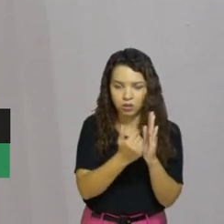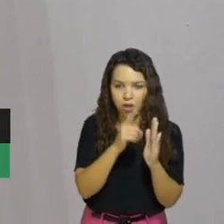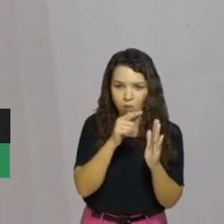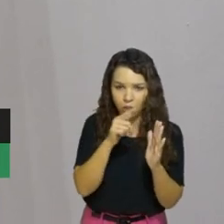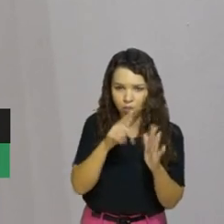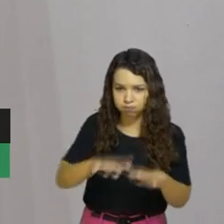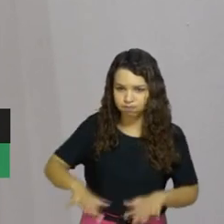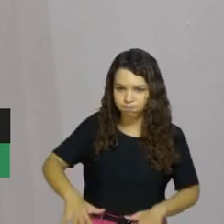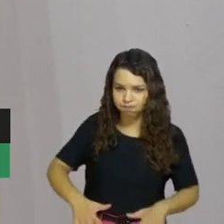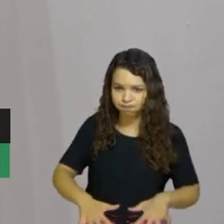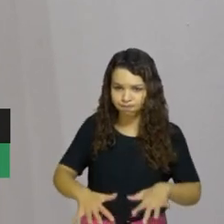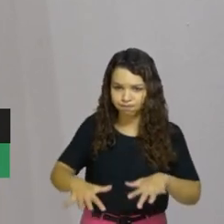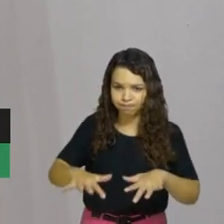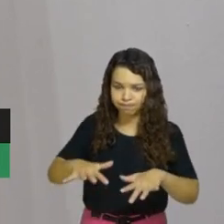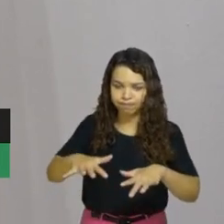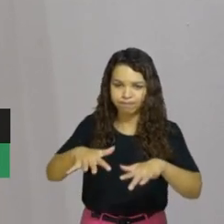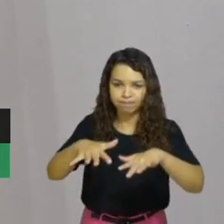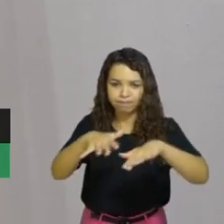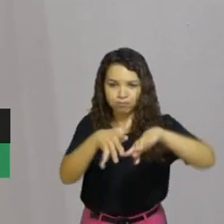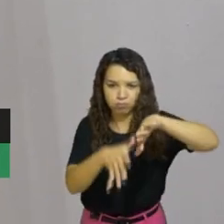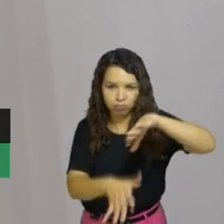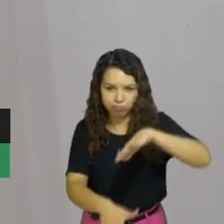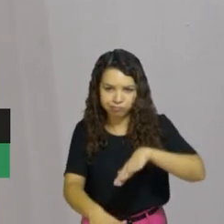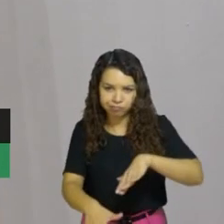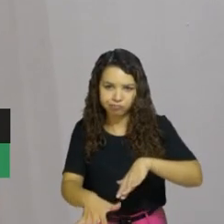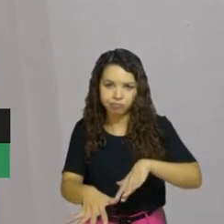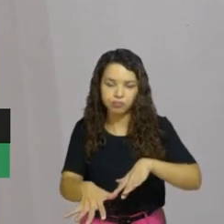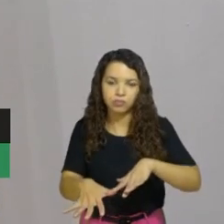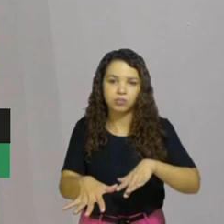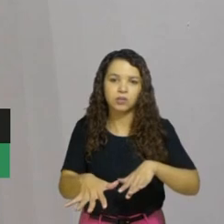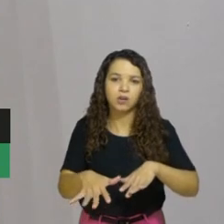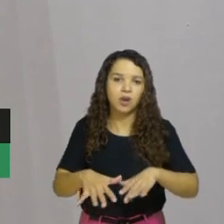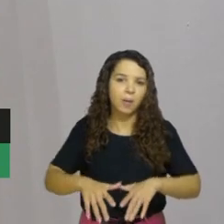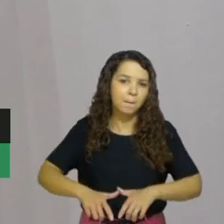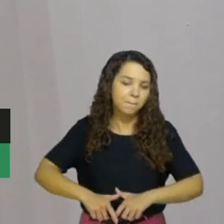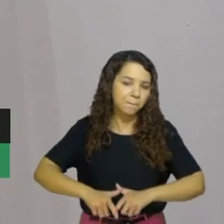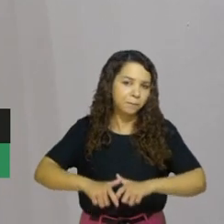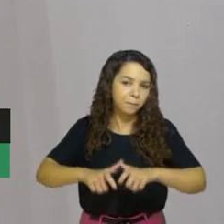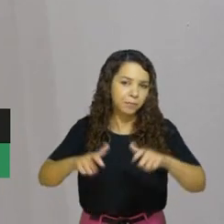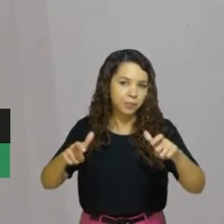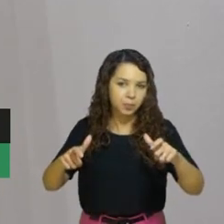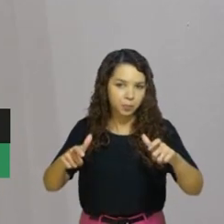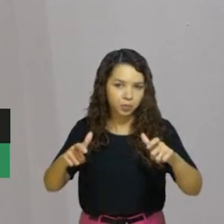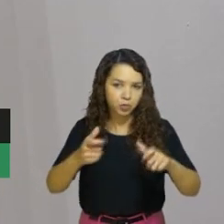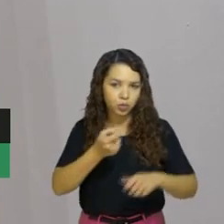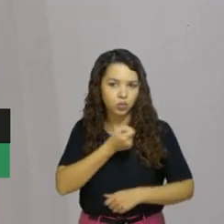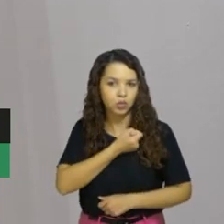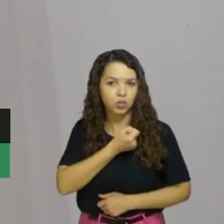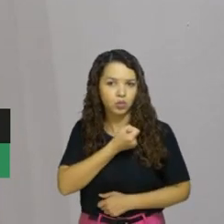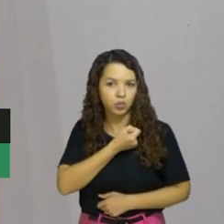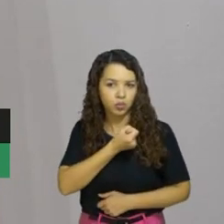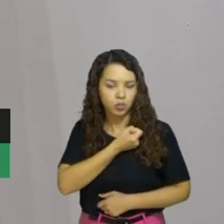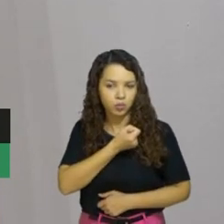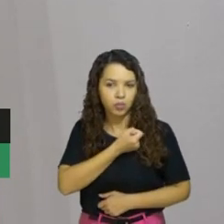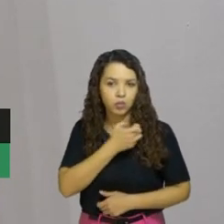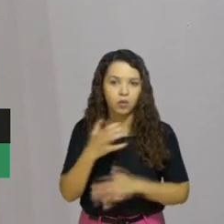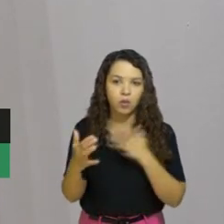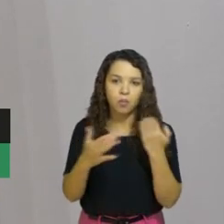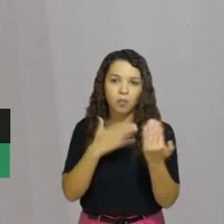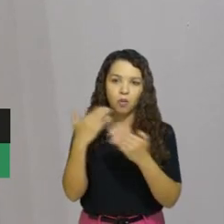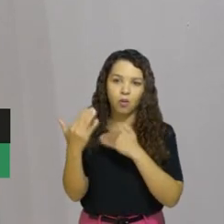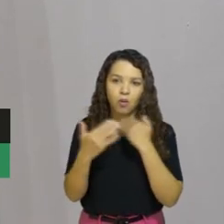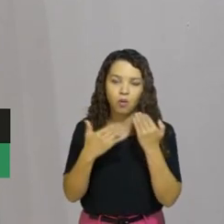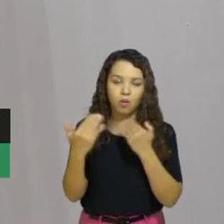de deslizamentos com maiores números de mortos do